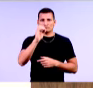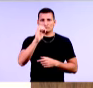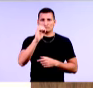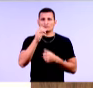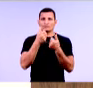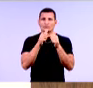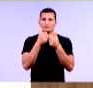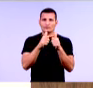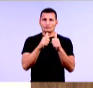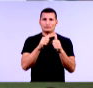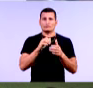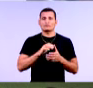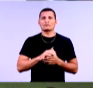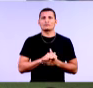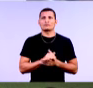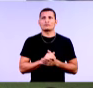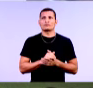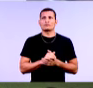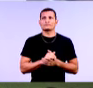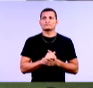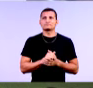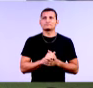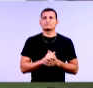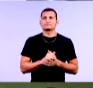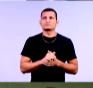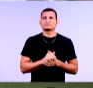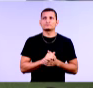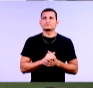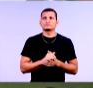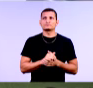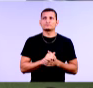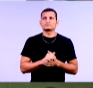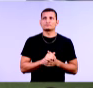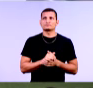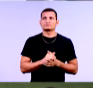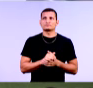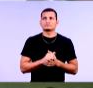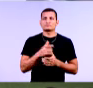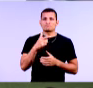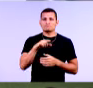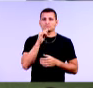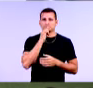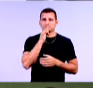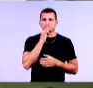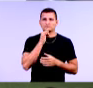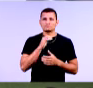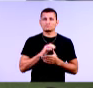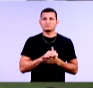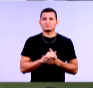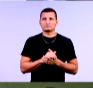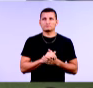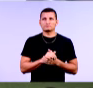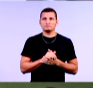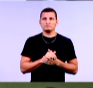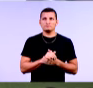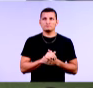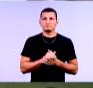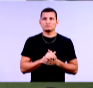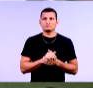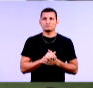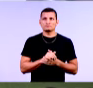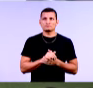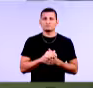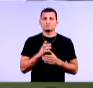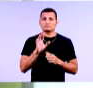subclassificação. Né? Uma subclassificação aí. Mas vamos ver mais exemplos. Só voltando ali do material